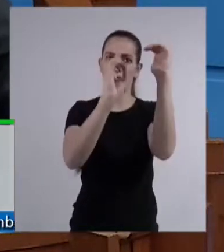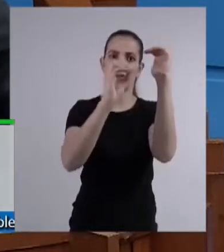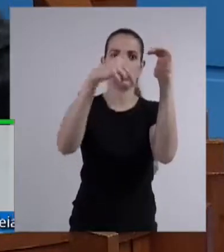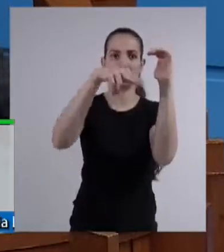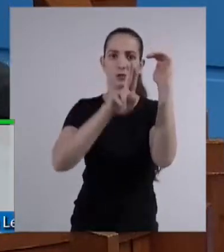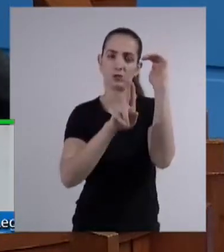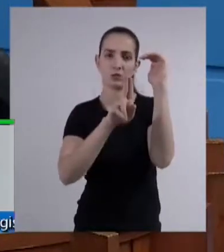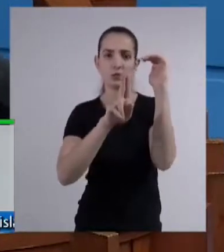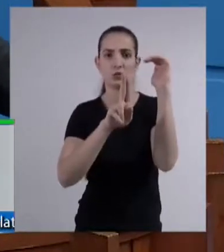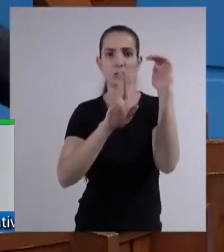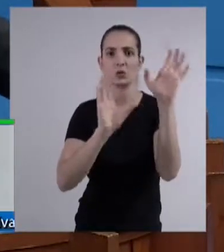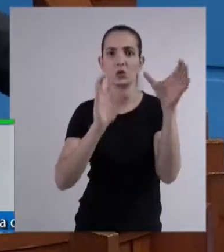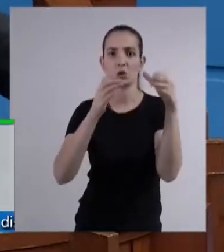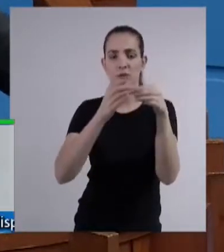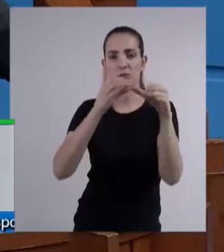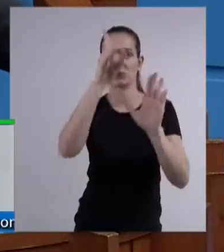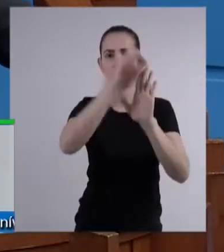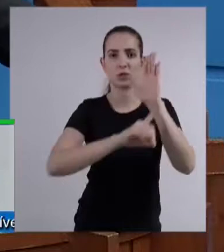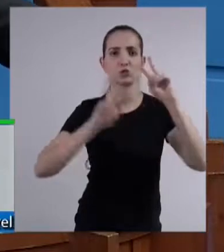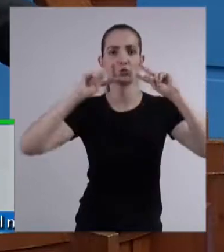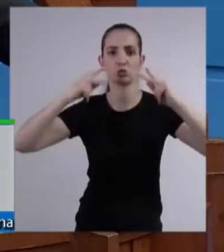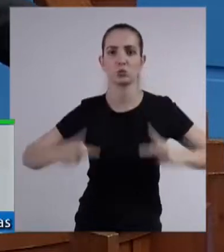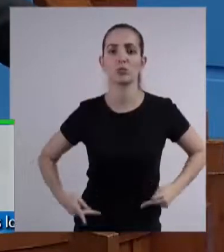da Comissão de Direitos Humanos da ONU.